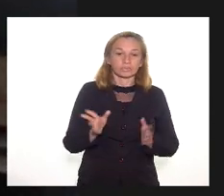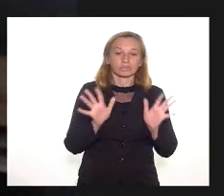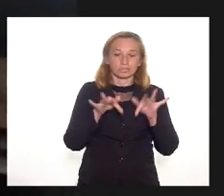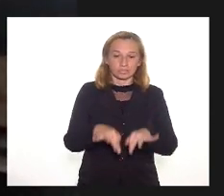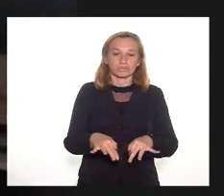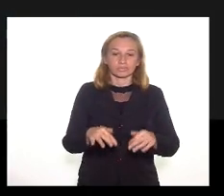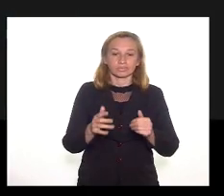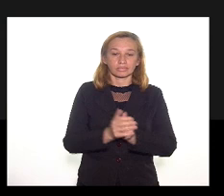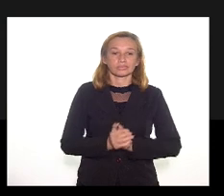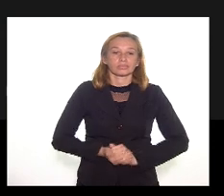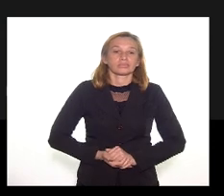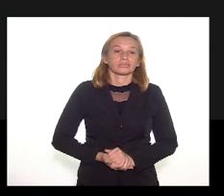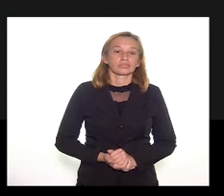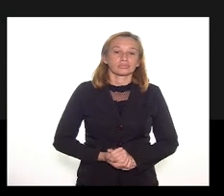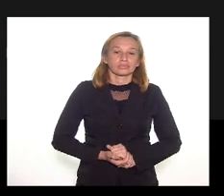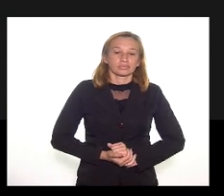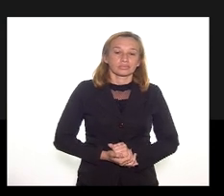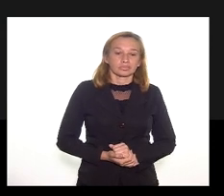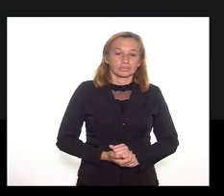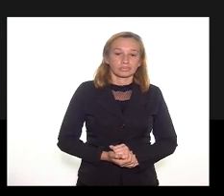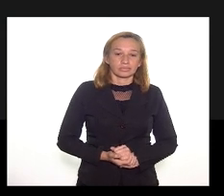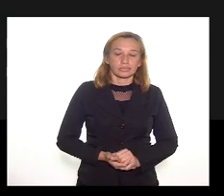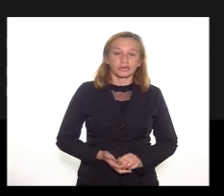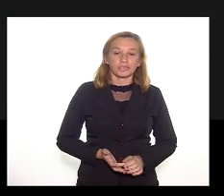encerre. Deputada Diaju,